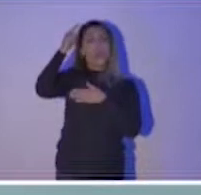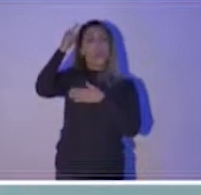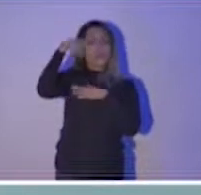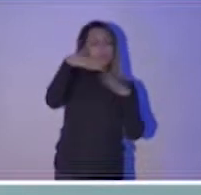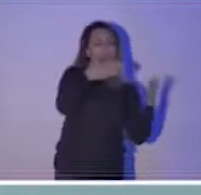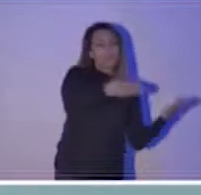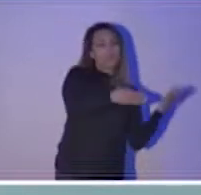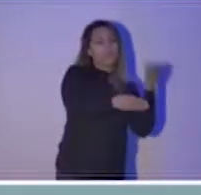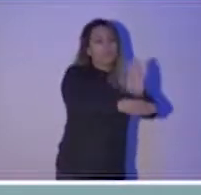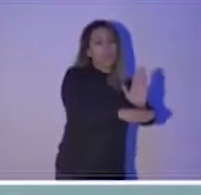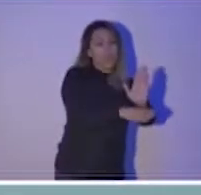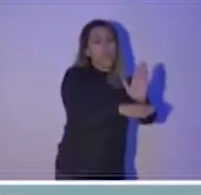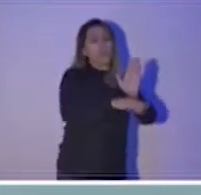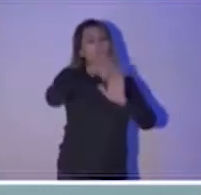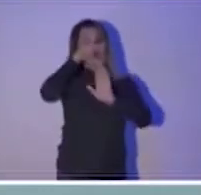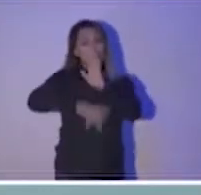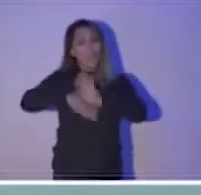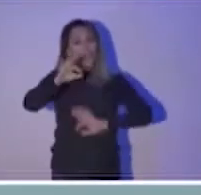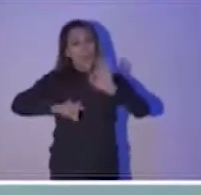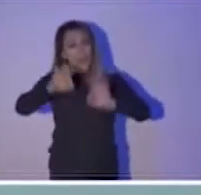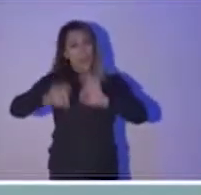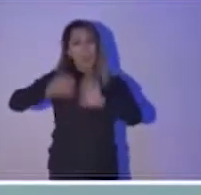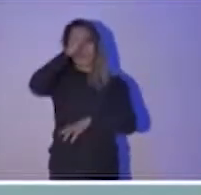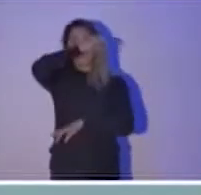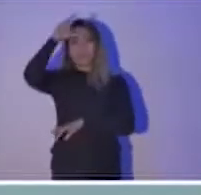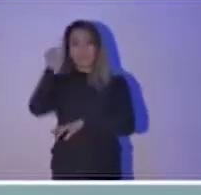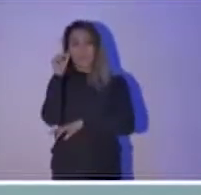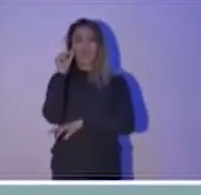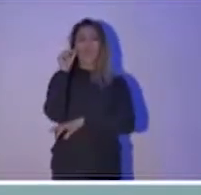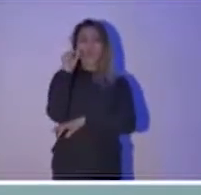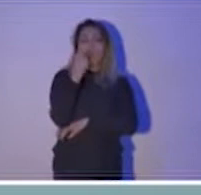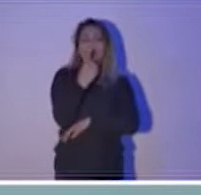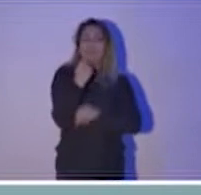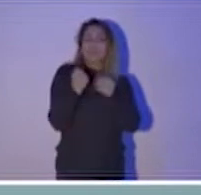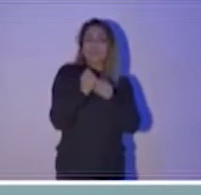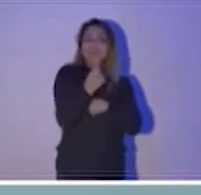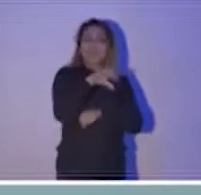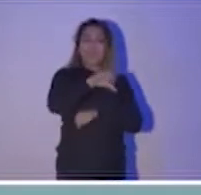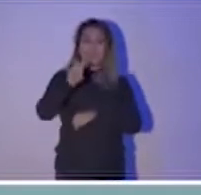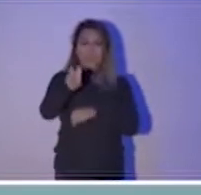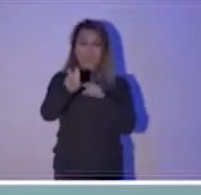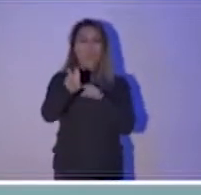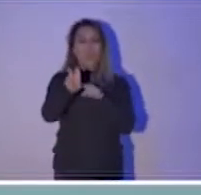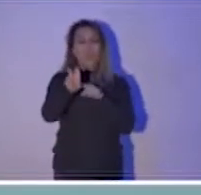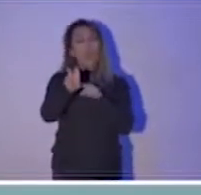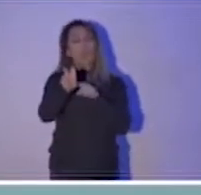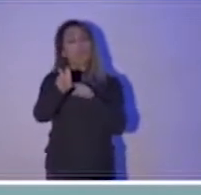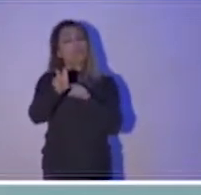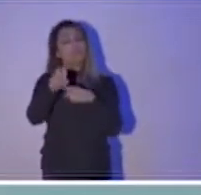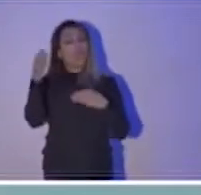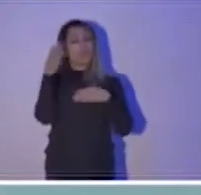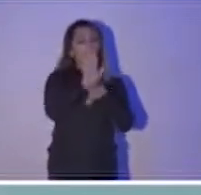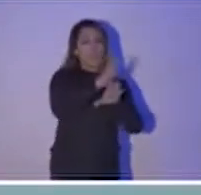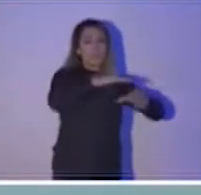crianças e adolescentes das escolas públicas menos favorecidas. E eu tive a sorte de ter duas professoras